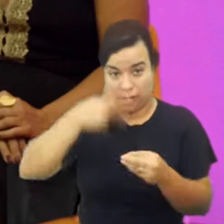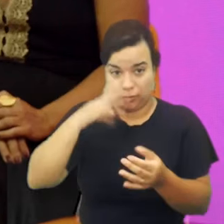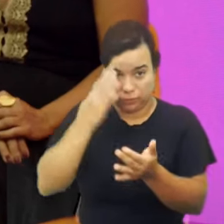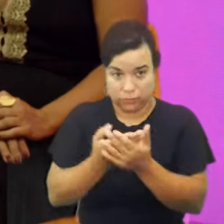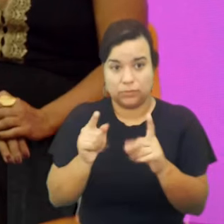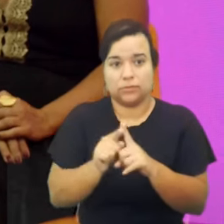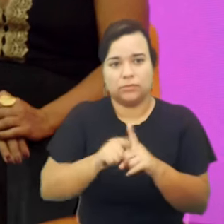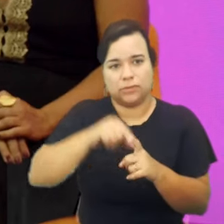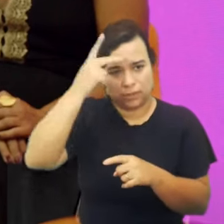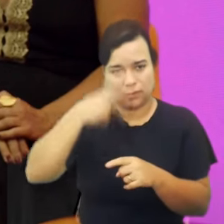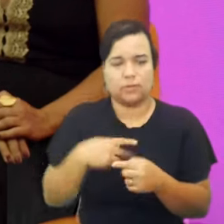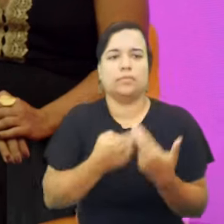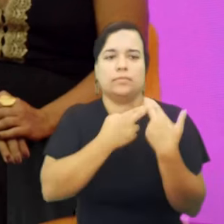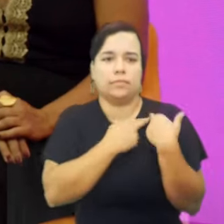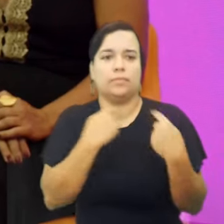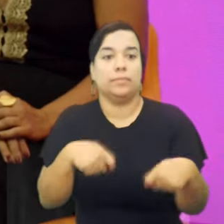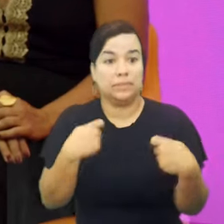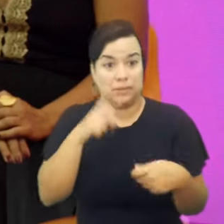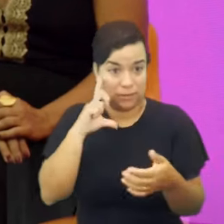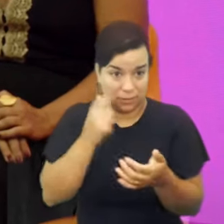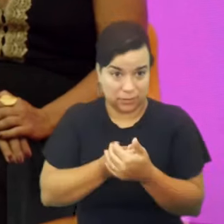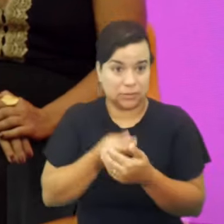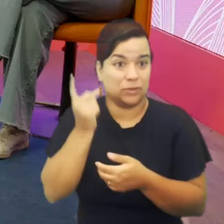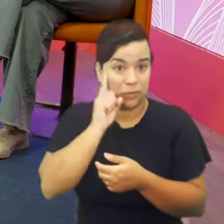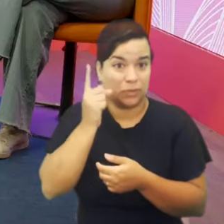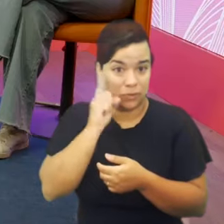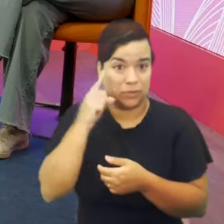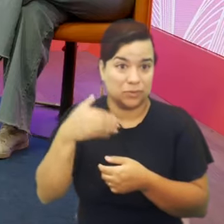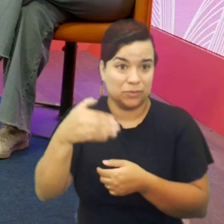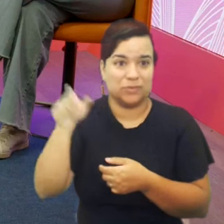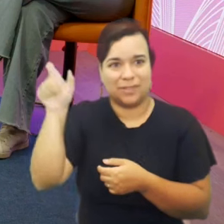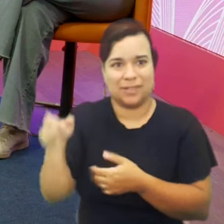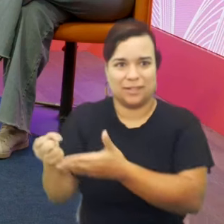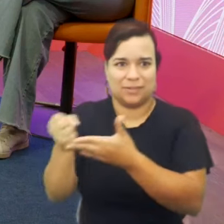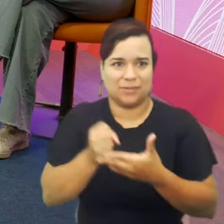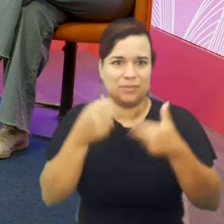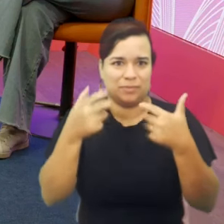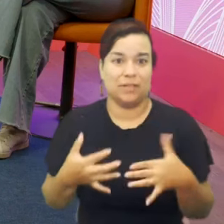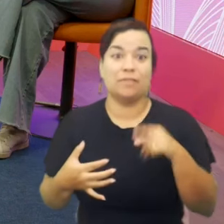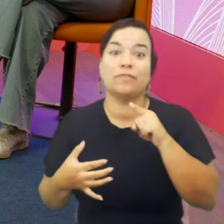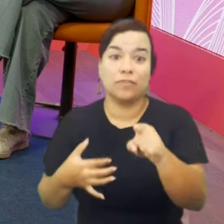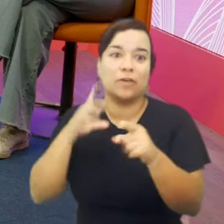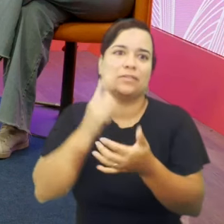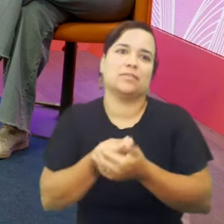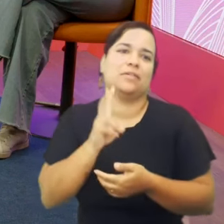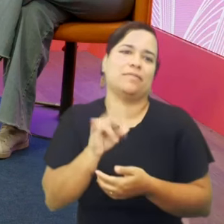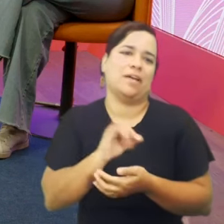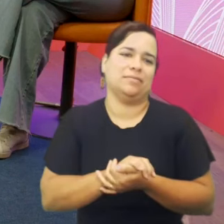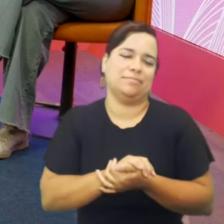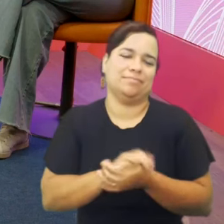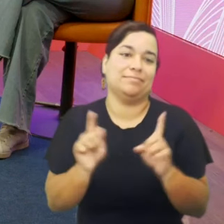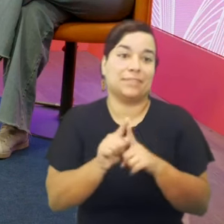e autorresponsabilidade, porque você tem que tomar decisões, que a Samira trouxe, é você que vai tomar. E